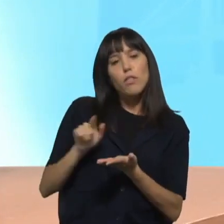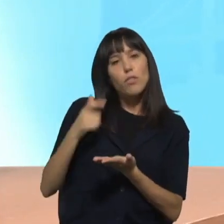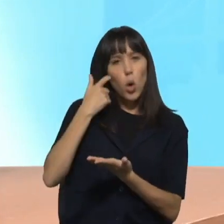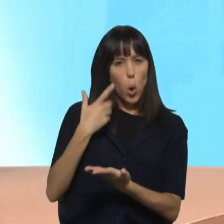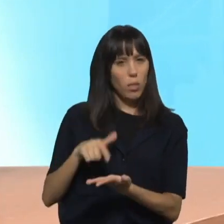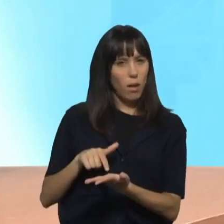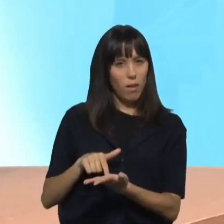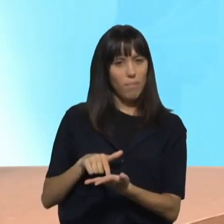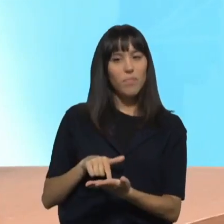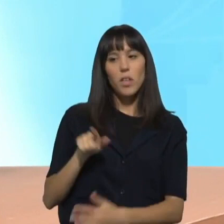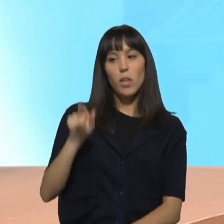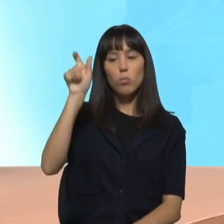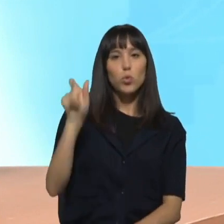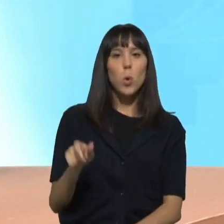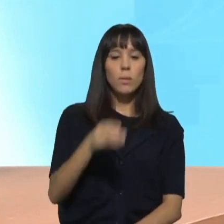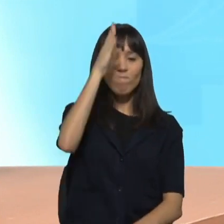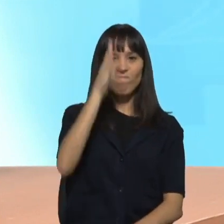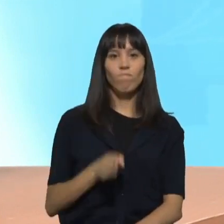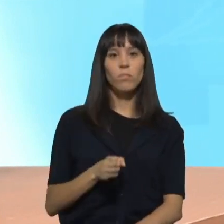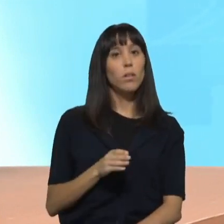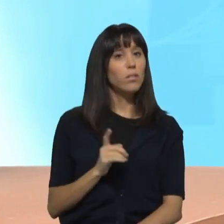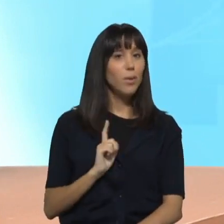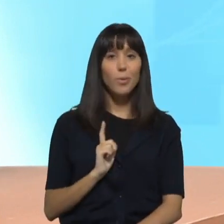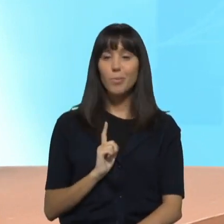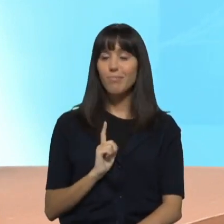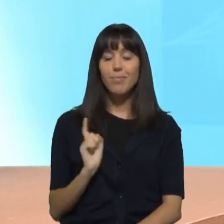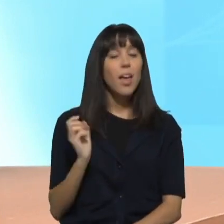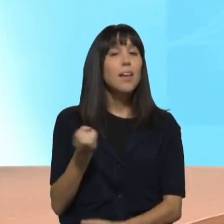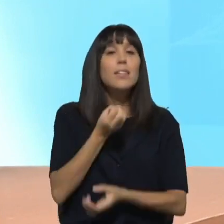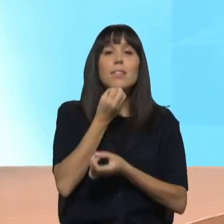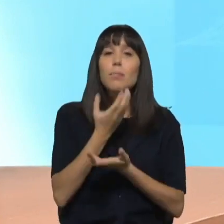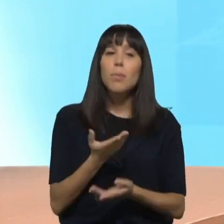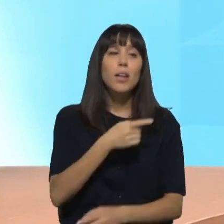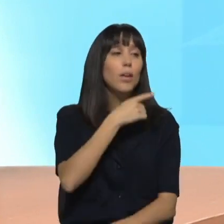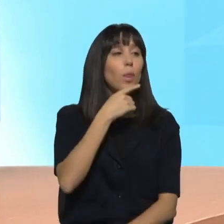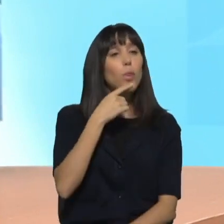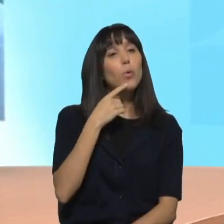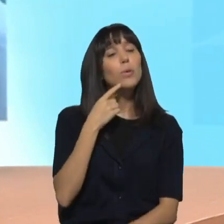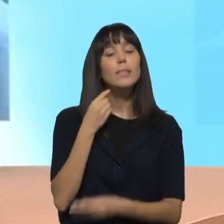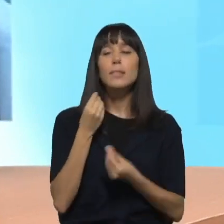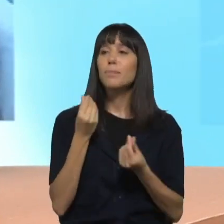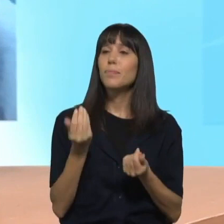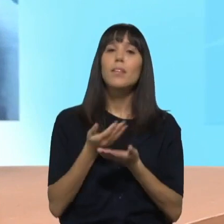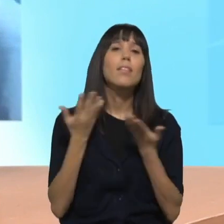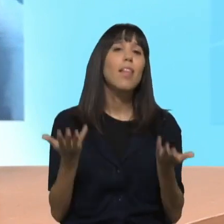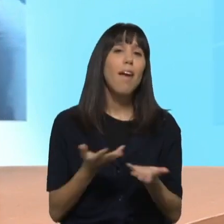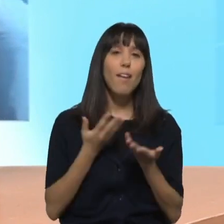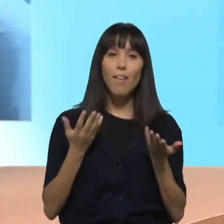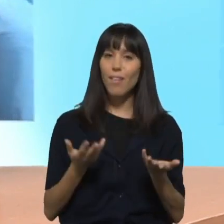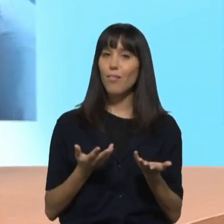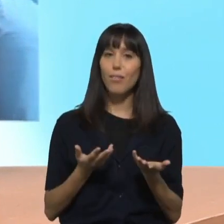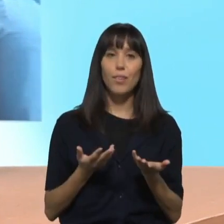isso, era tudo menos uma pessoa rígida, era uma pessoa simpática, doce, tranquila,